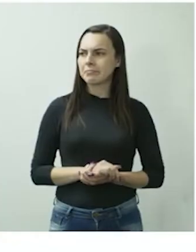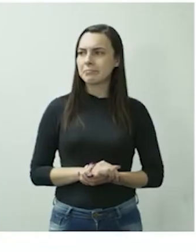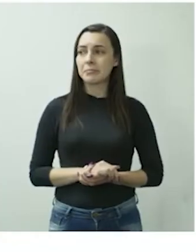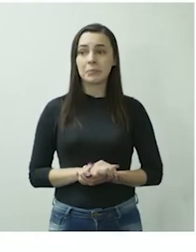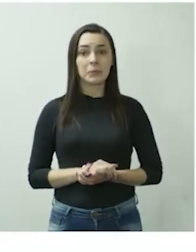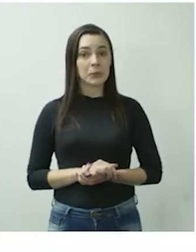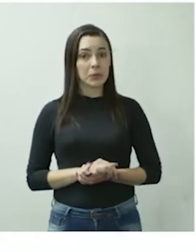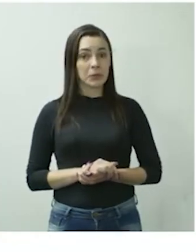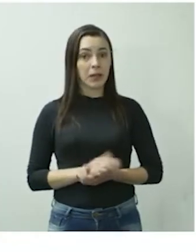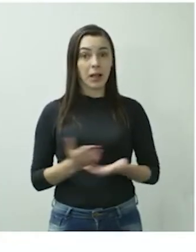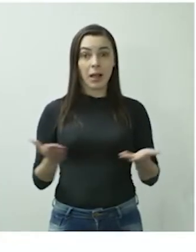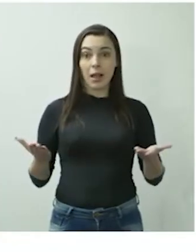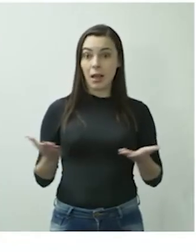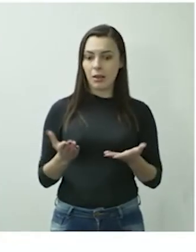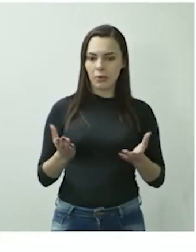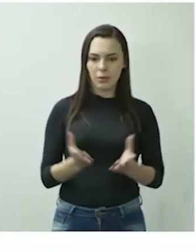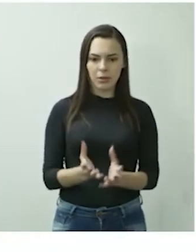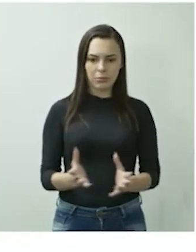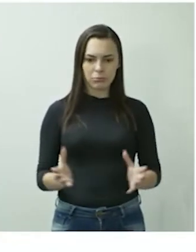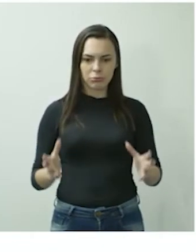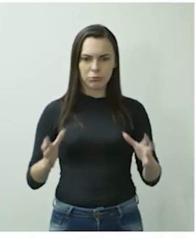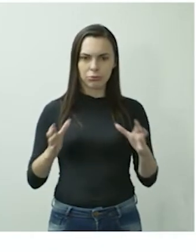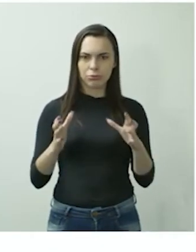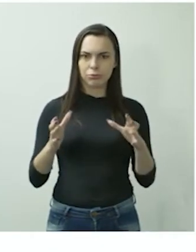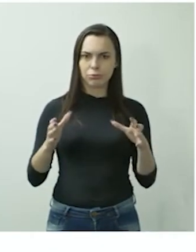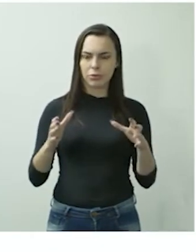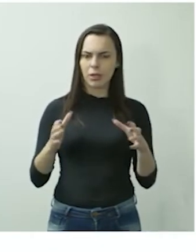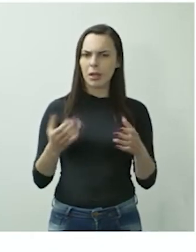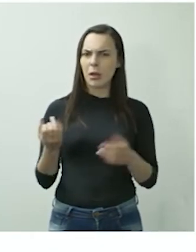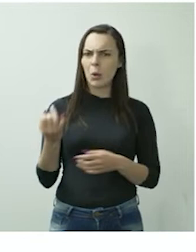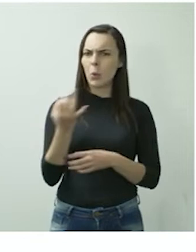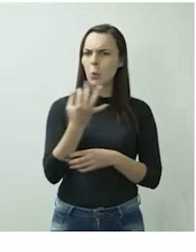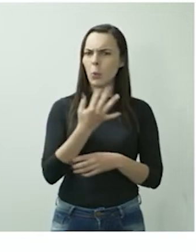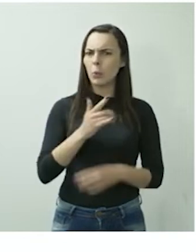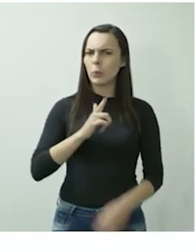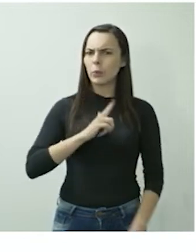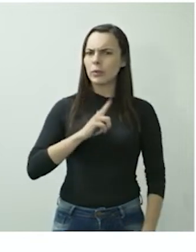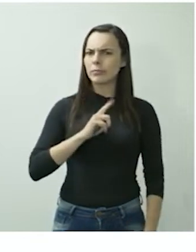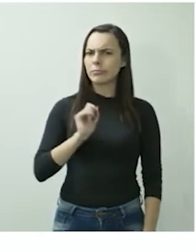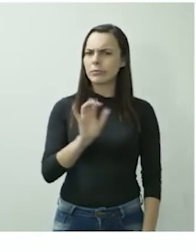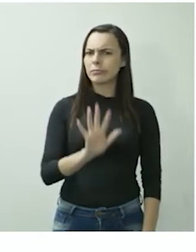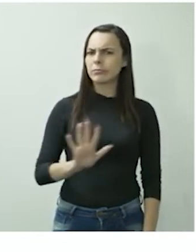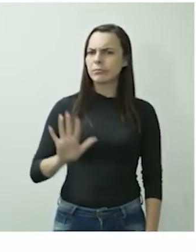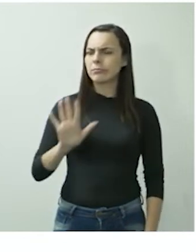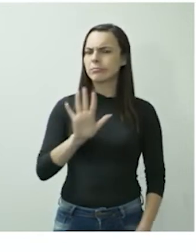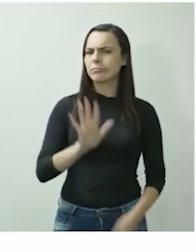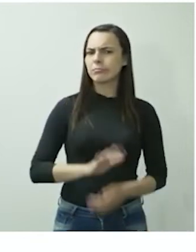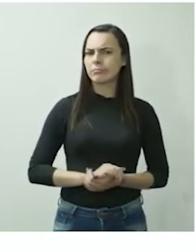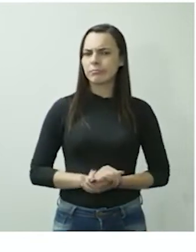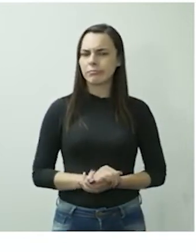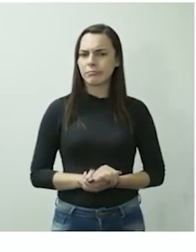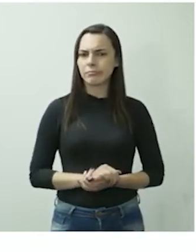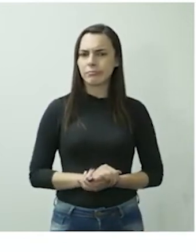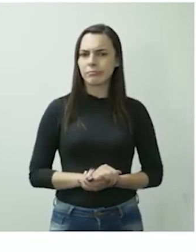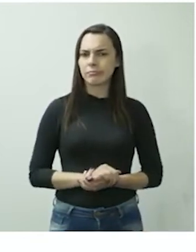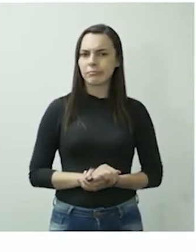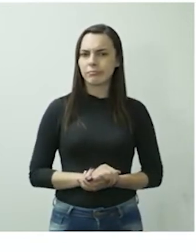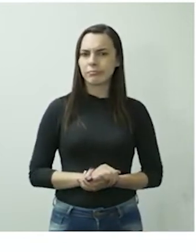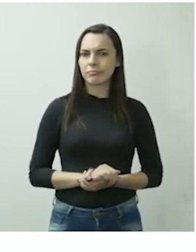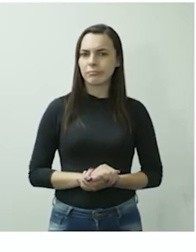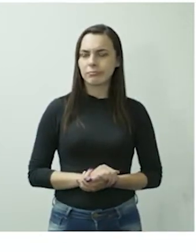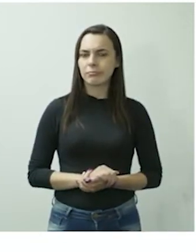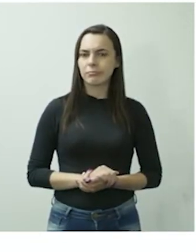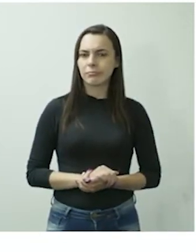Olha, agora são os caldeirões. Quantos caldeirões nós temos ali naquela imagem? Mas